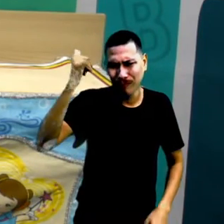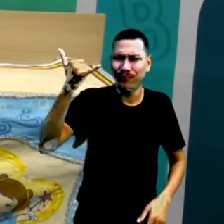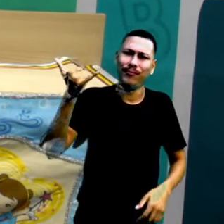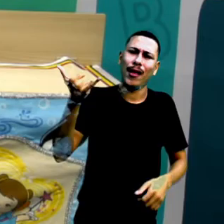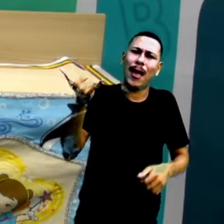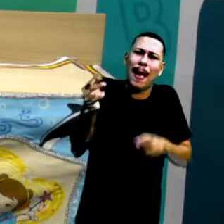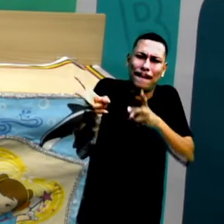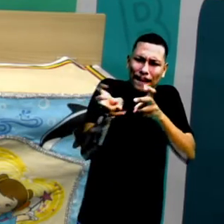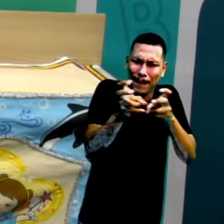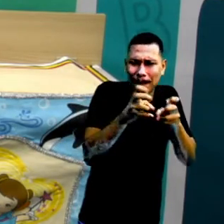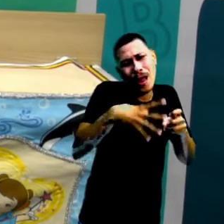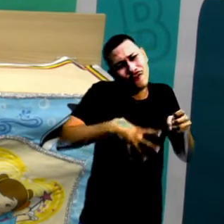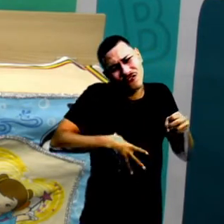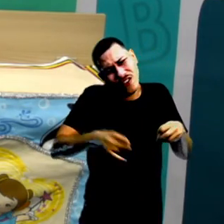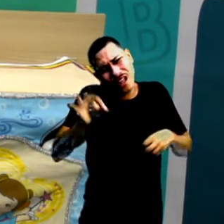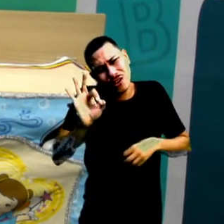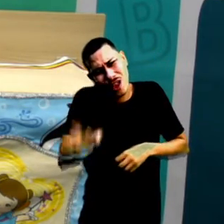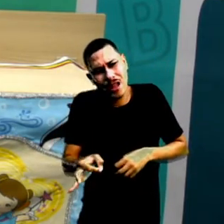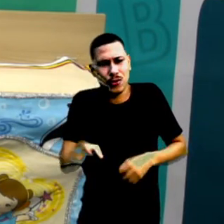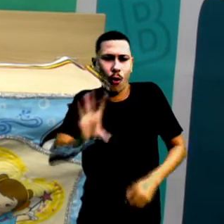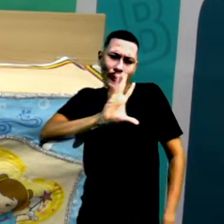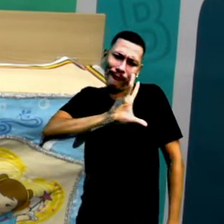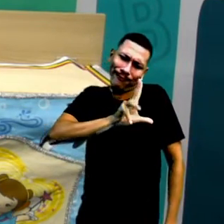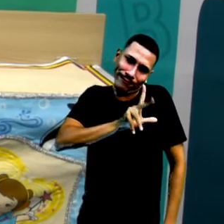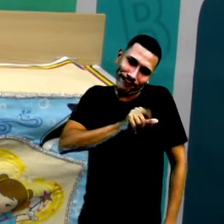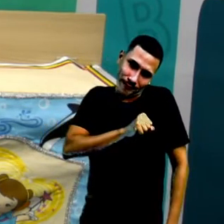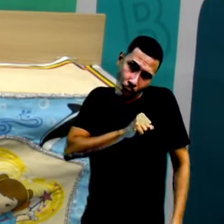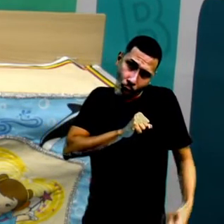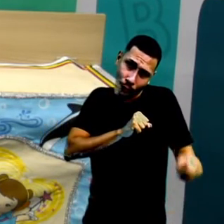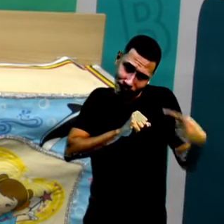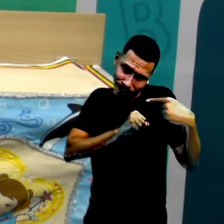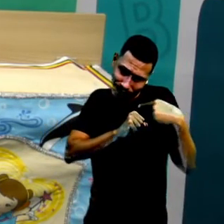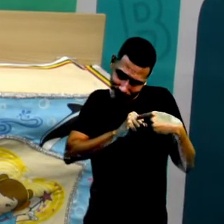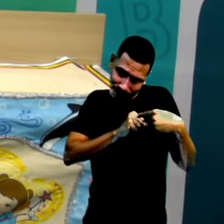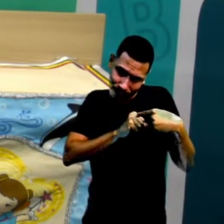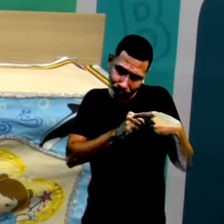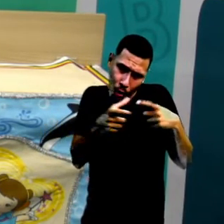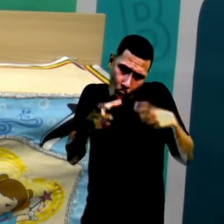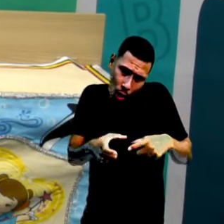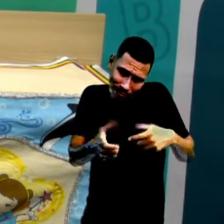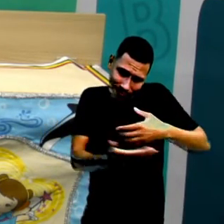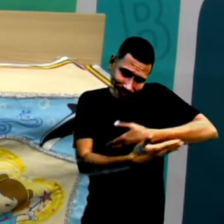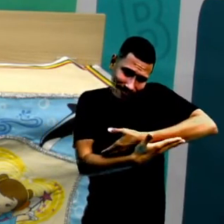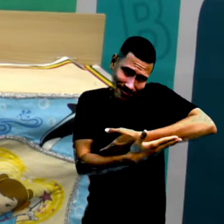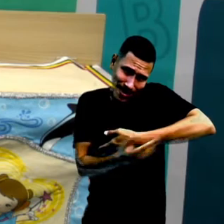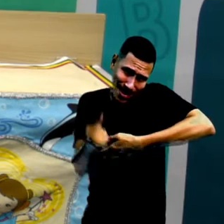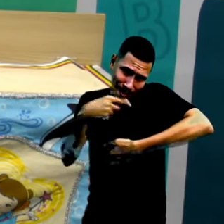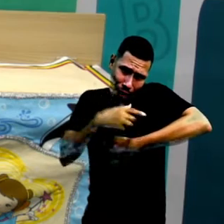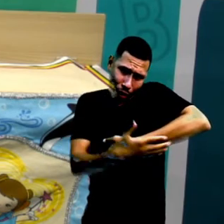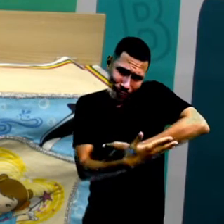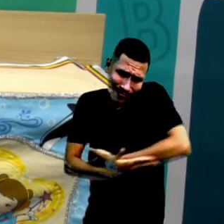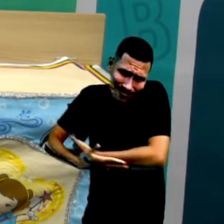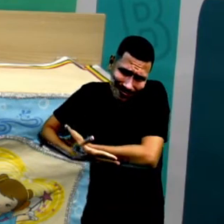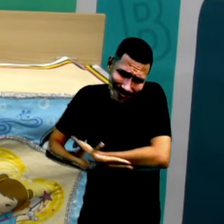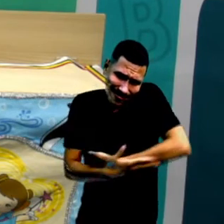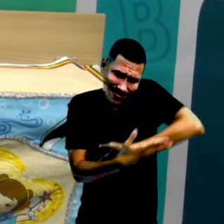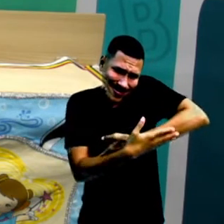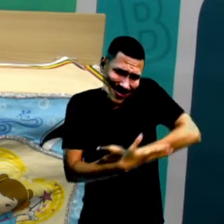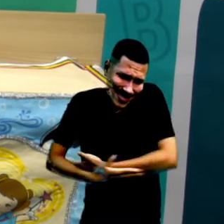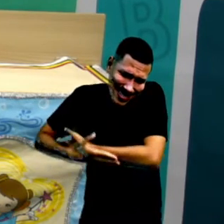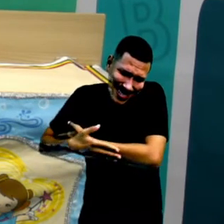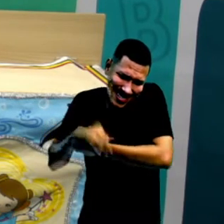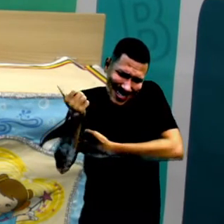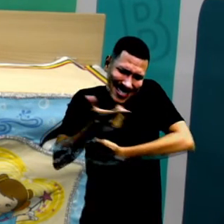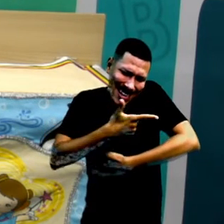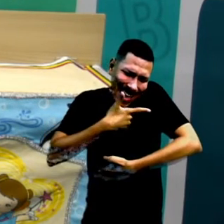fininho e com muito amor ela colocou ele no braço e foi muito muito